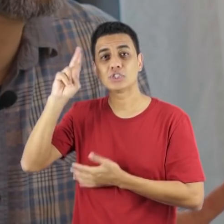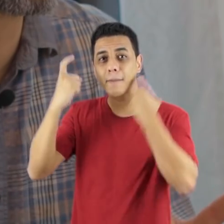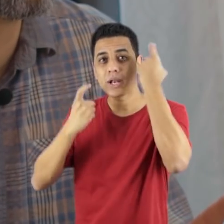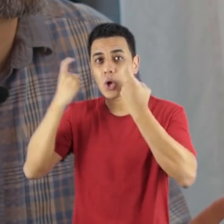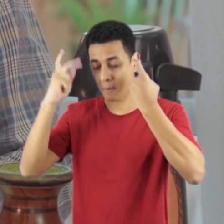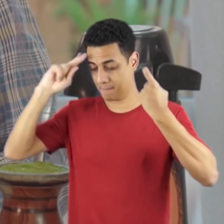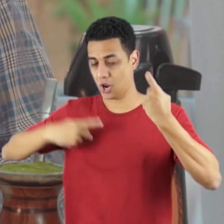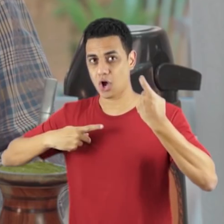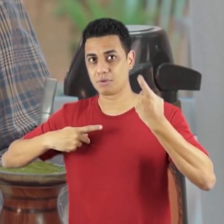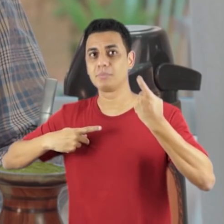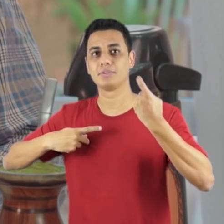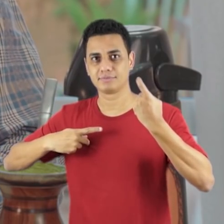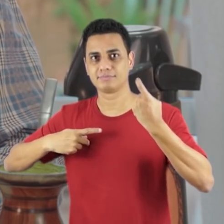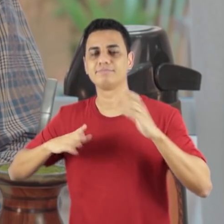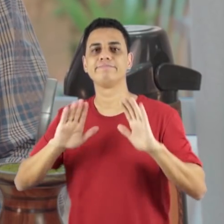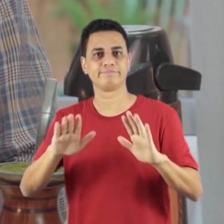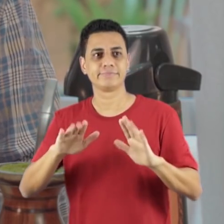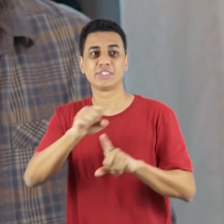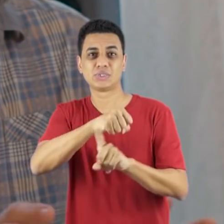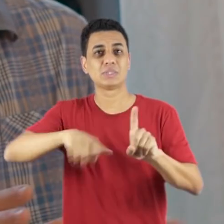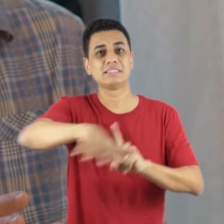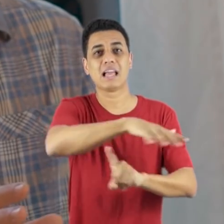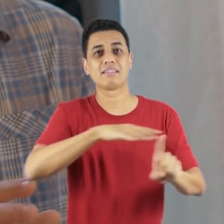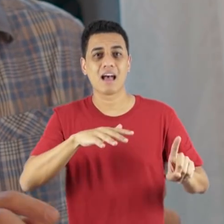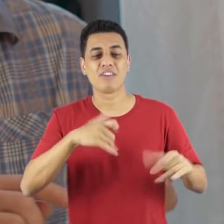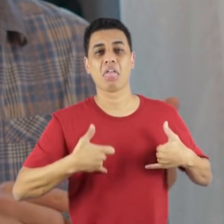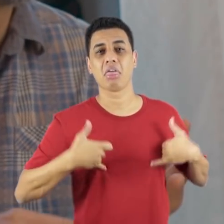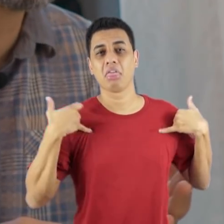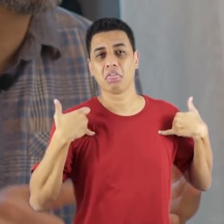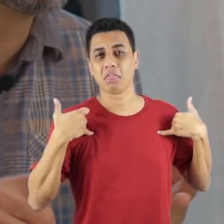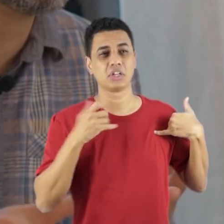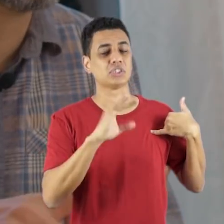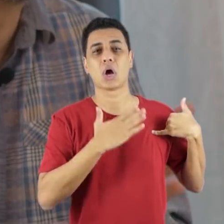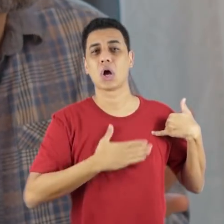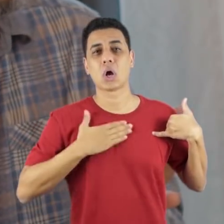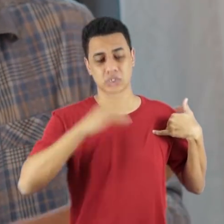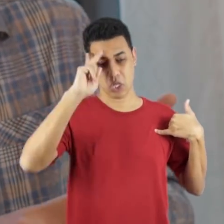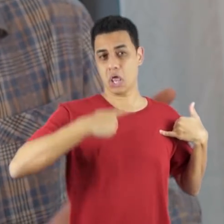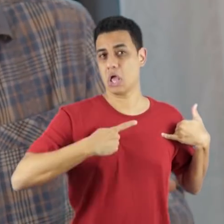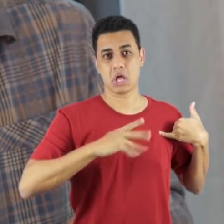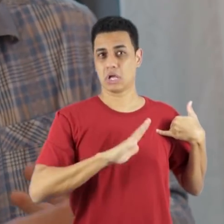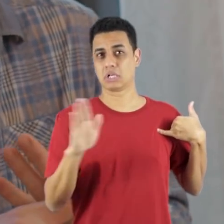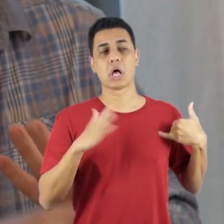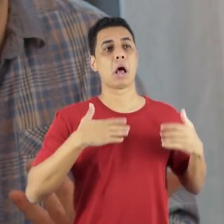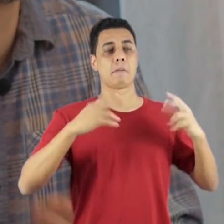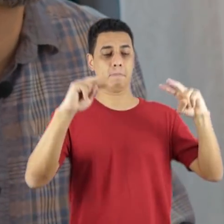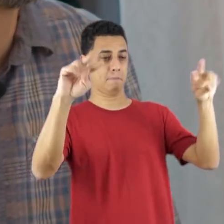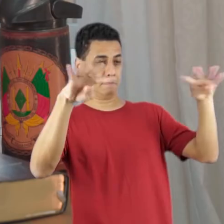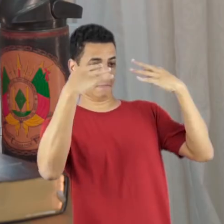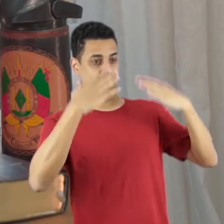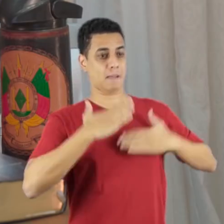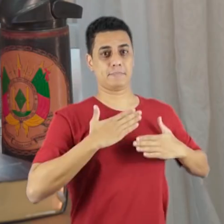sociedade ista. Peraí, não confunda com insta. Nossa sociedade egoísta, individualista, hedonista e